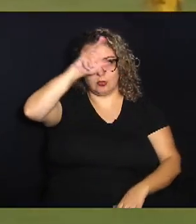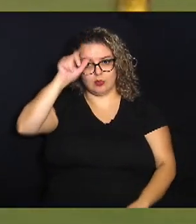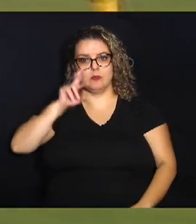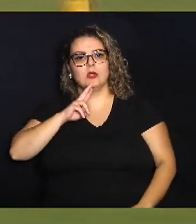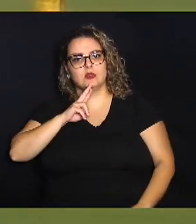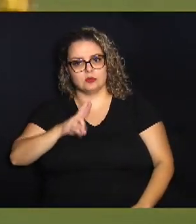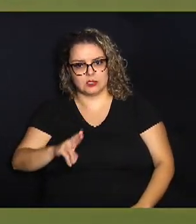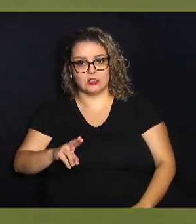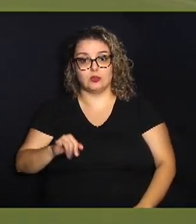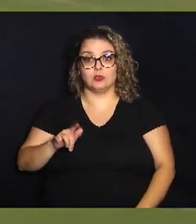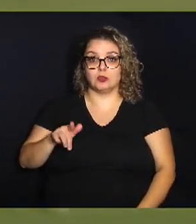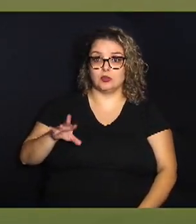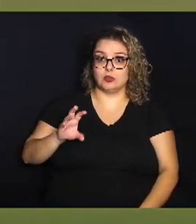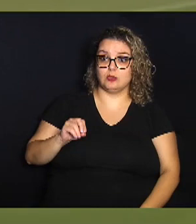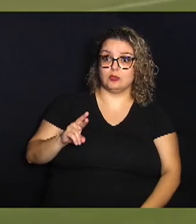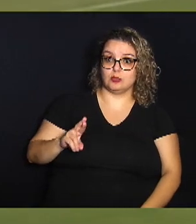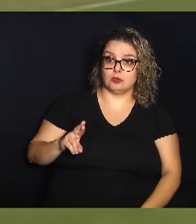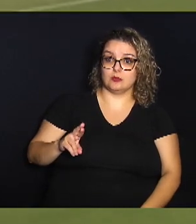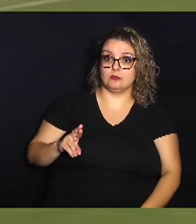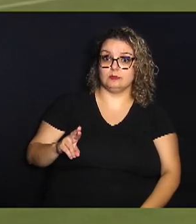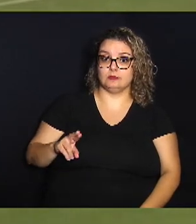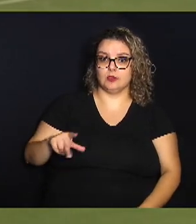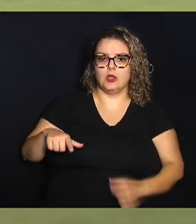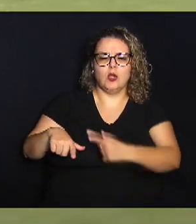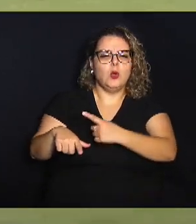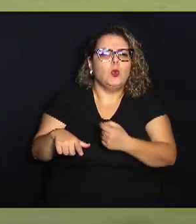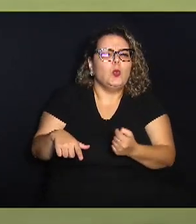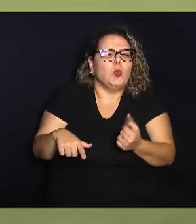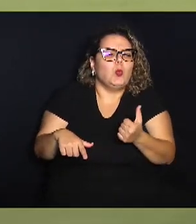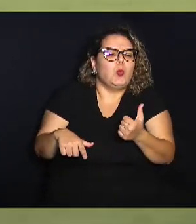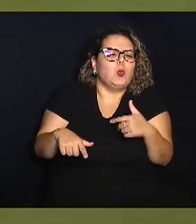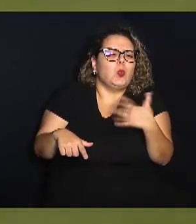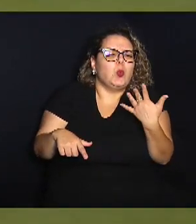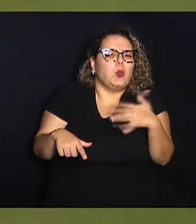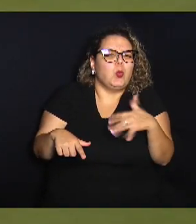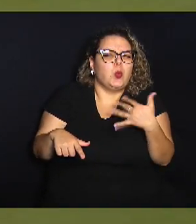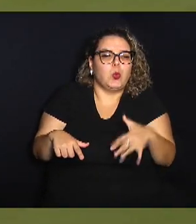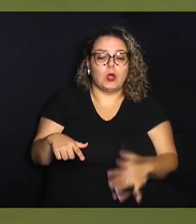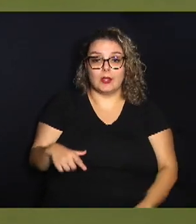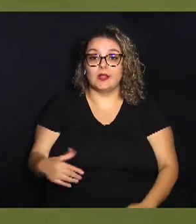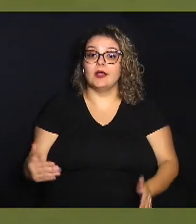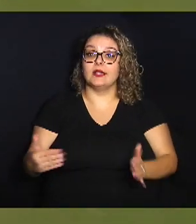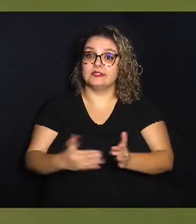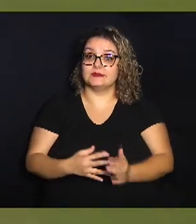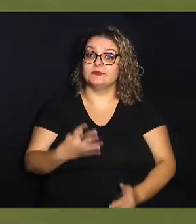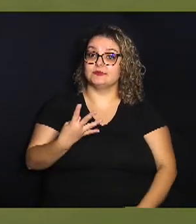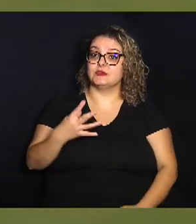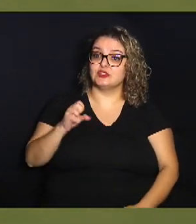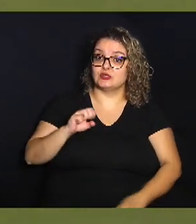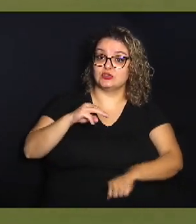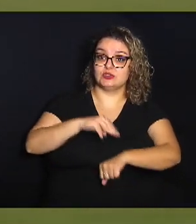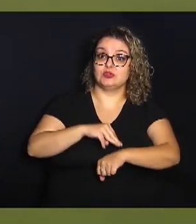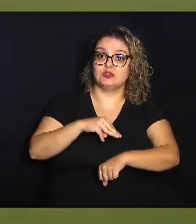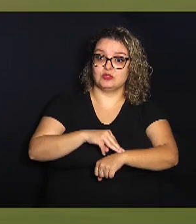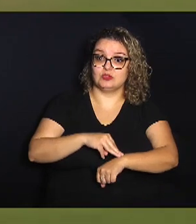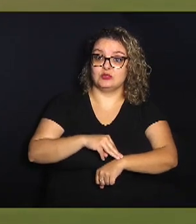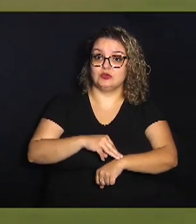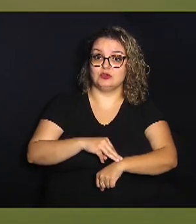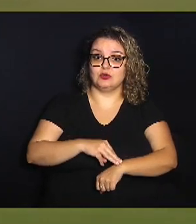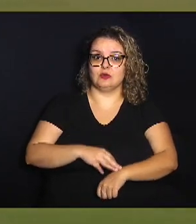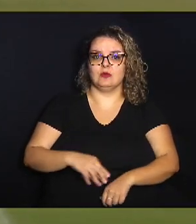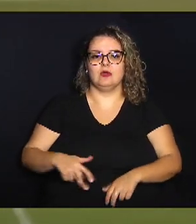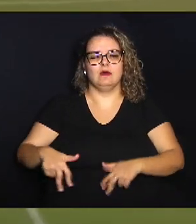com Igor Bolt e por pouco não diminuiu. Até que aos 48 minutos, o